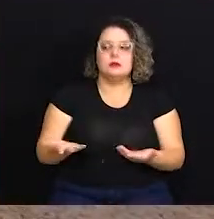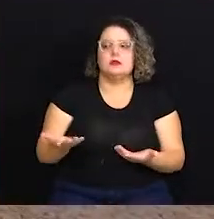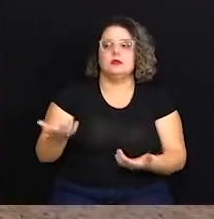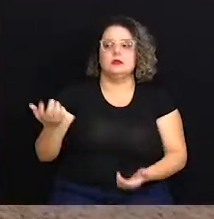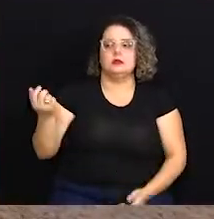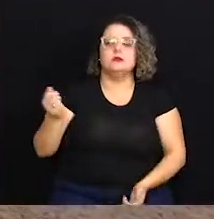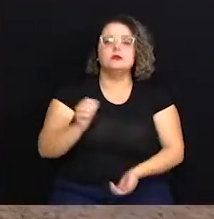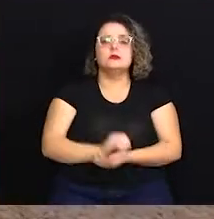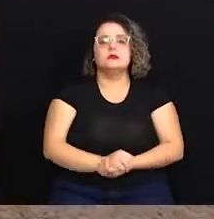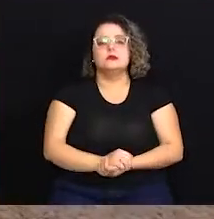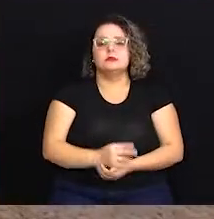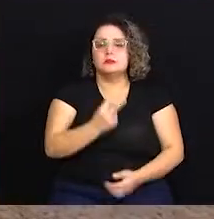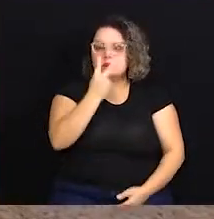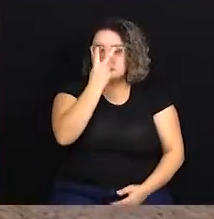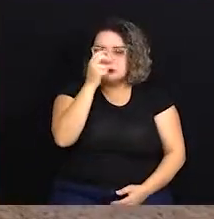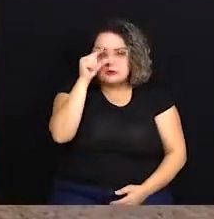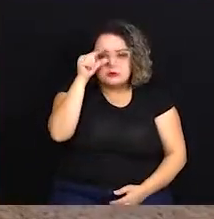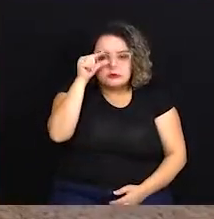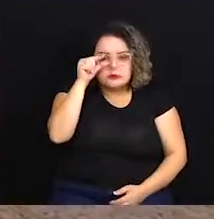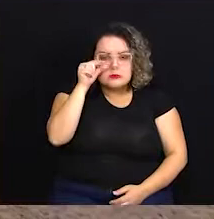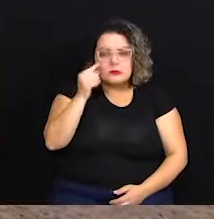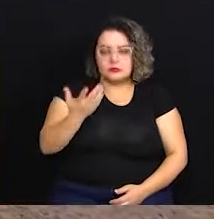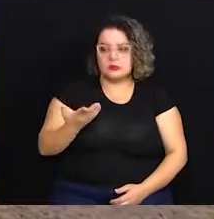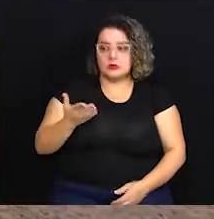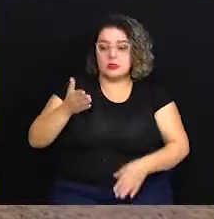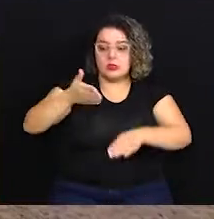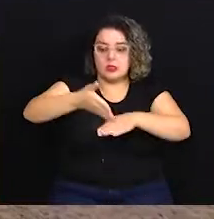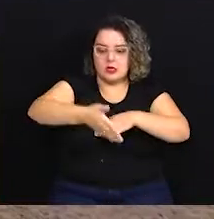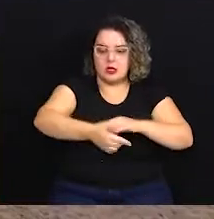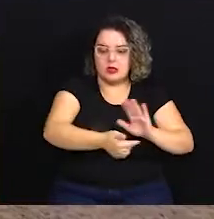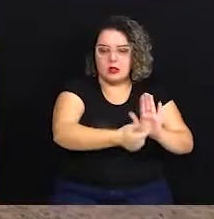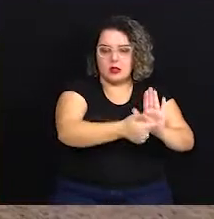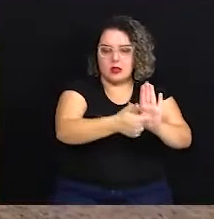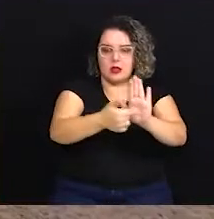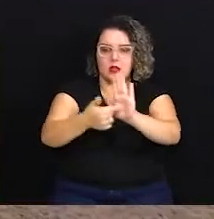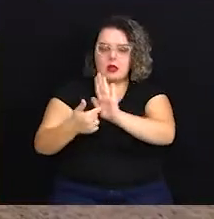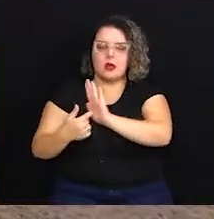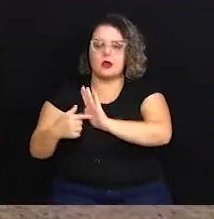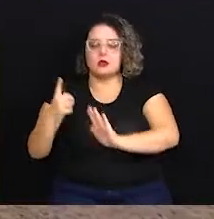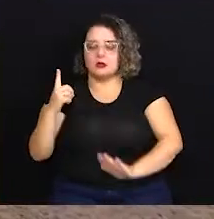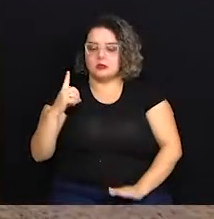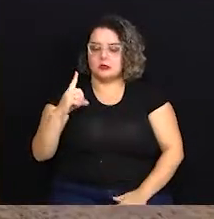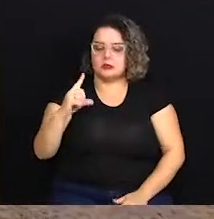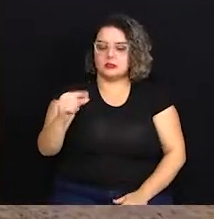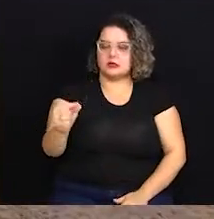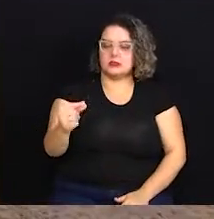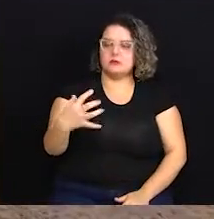visão. Então, que a pessoa entre dentro dessa exposição e ela saia com